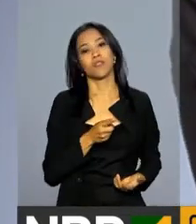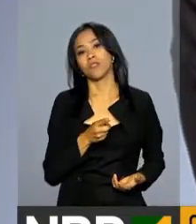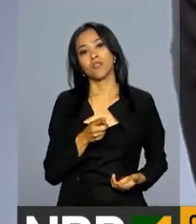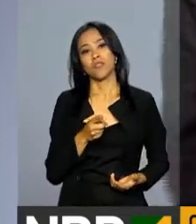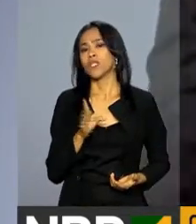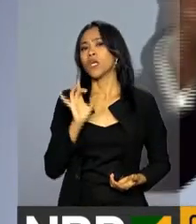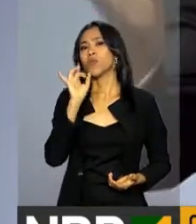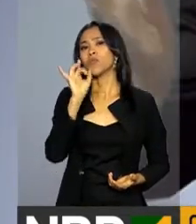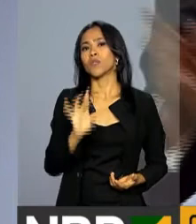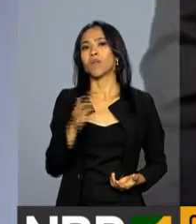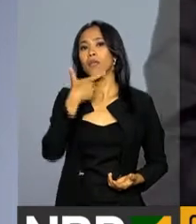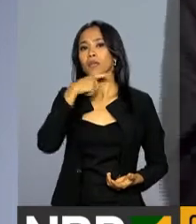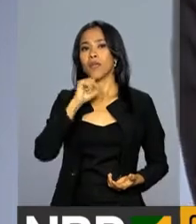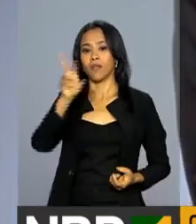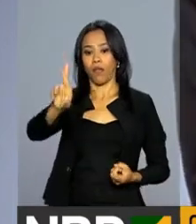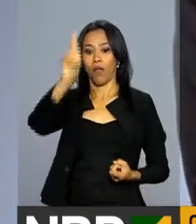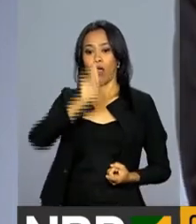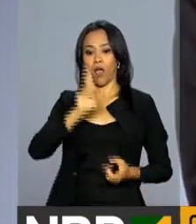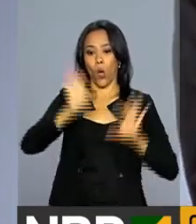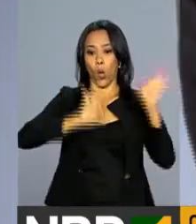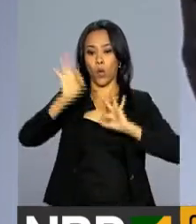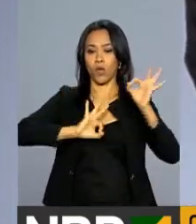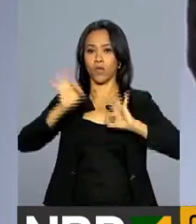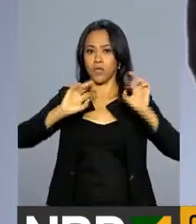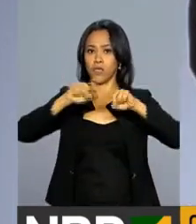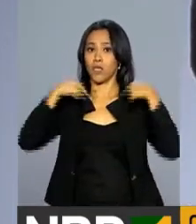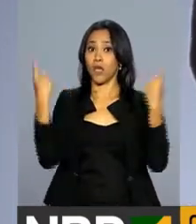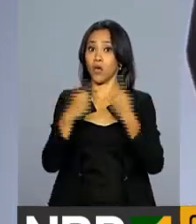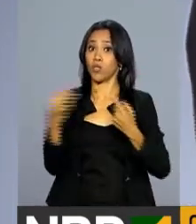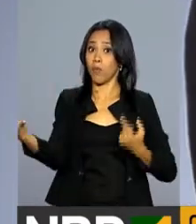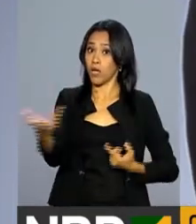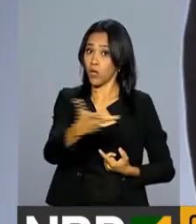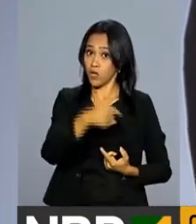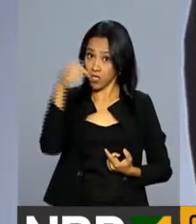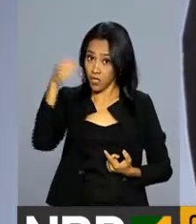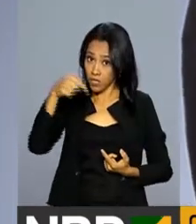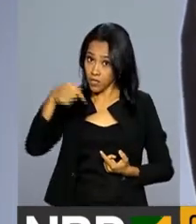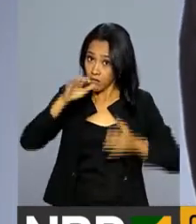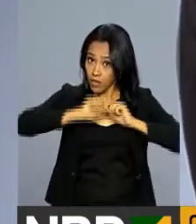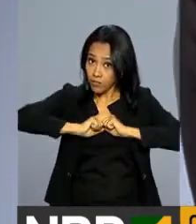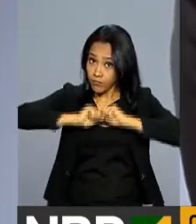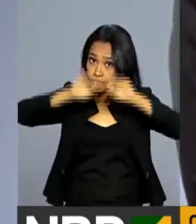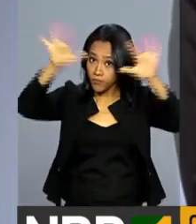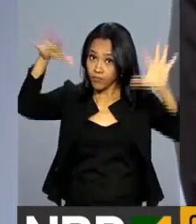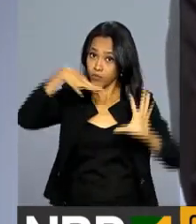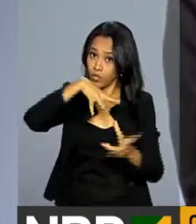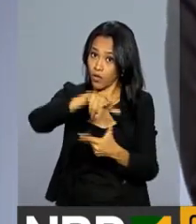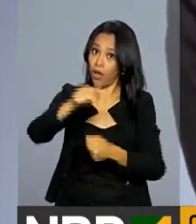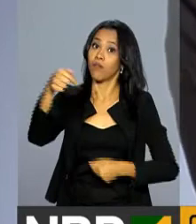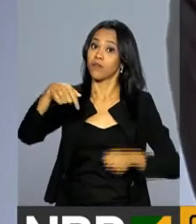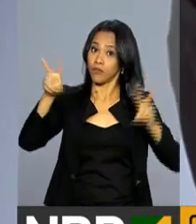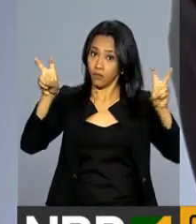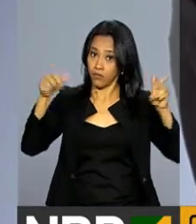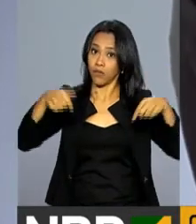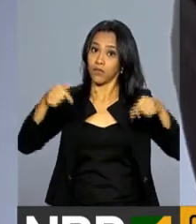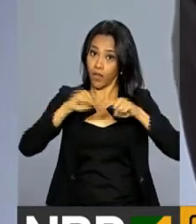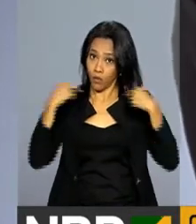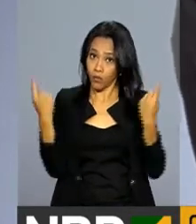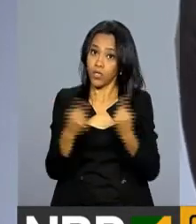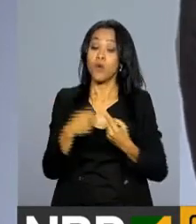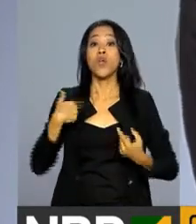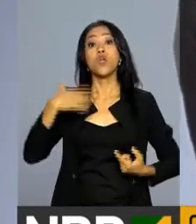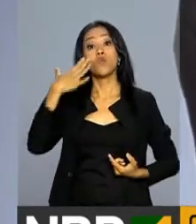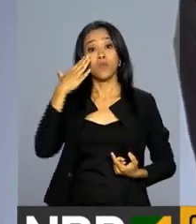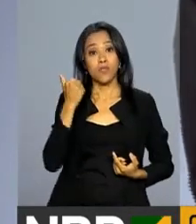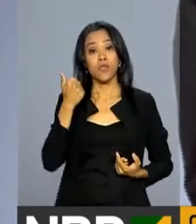aos dirigentes que fazem esta reunião maravilhosa que tem uma repercussão internacional eu senti vindo aqui isto terá